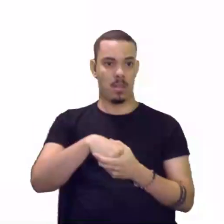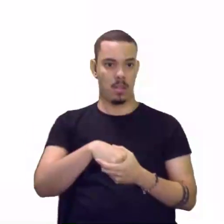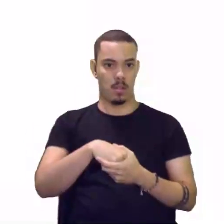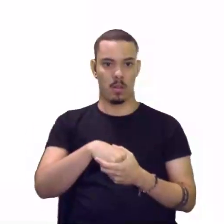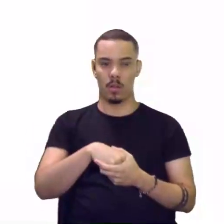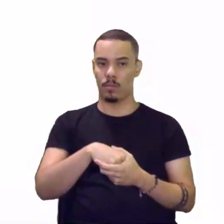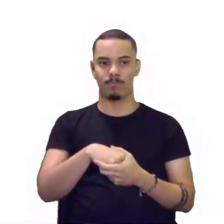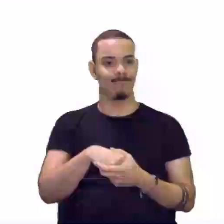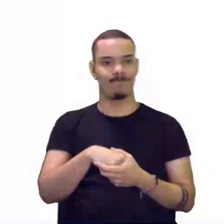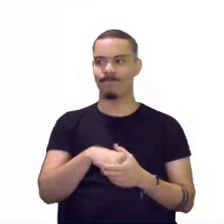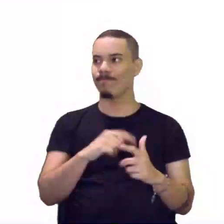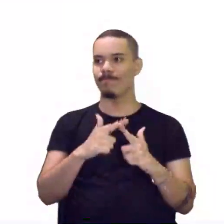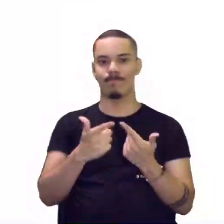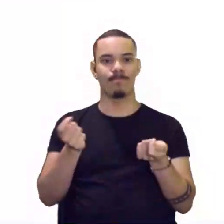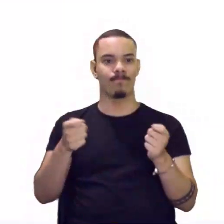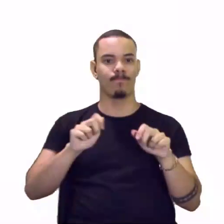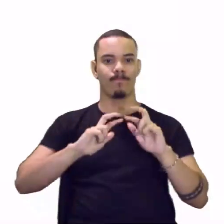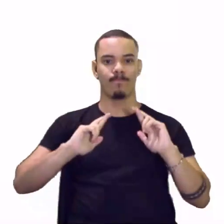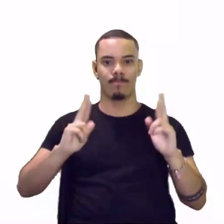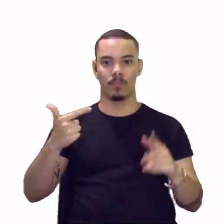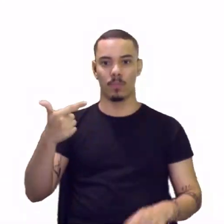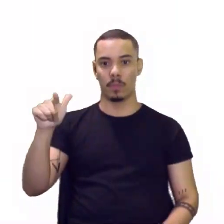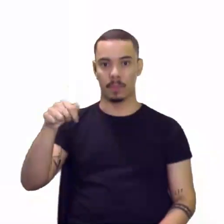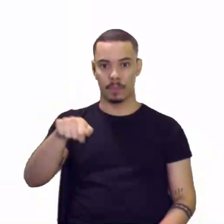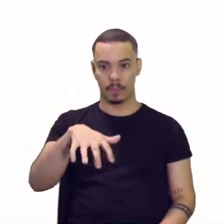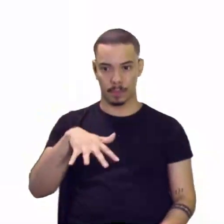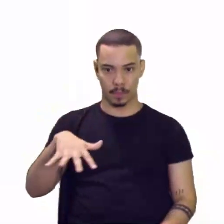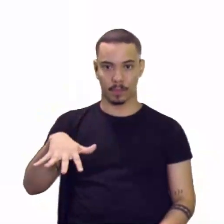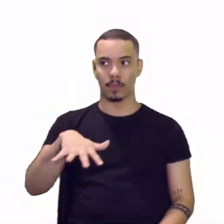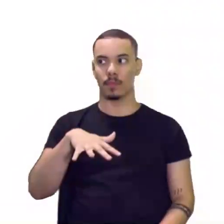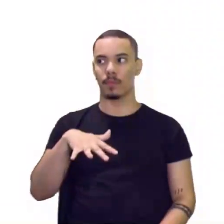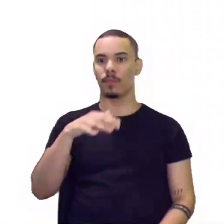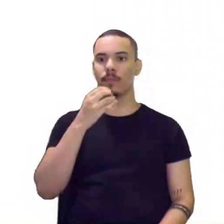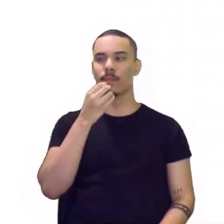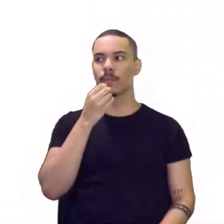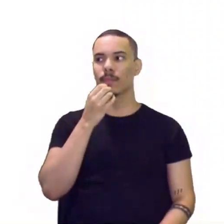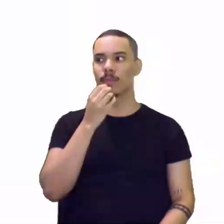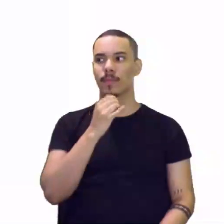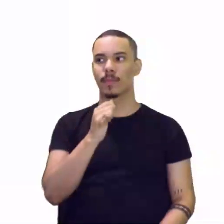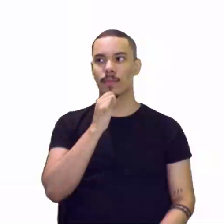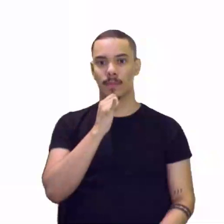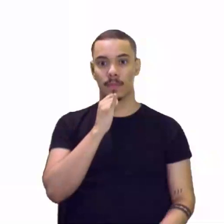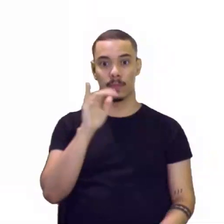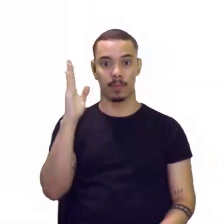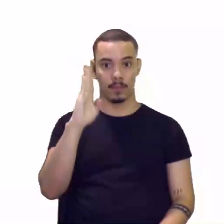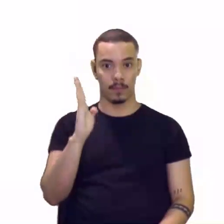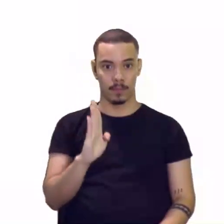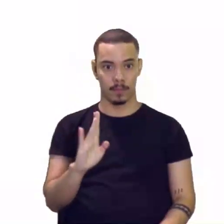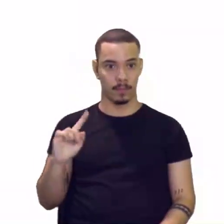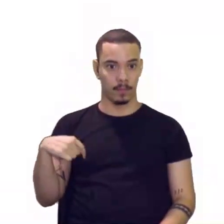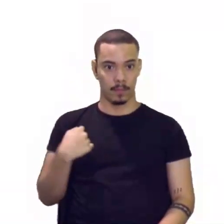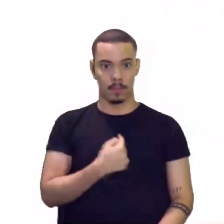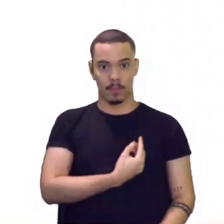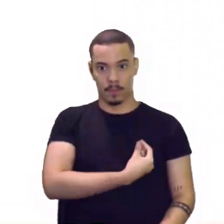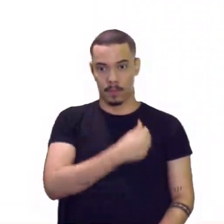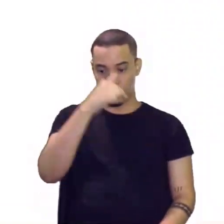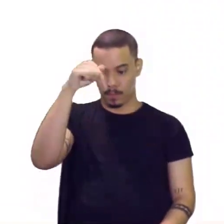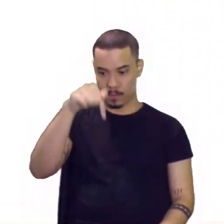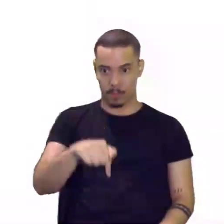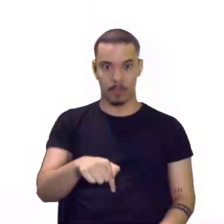as distinguem de outras áreas. A regionalização, por exemplo, do Brasil, nós estamos aqui na